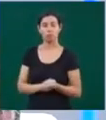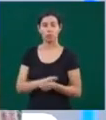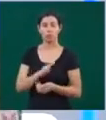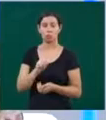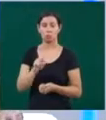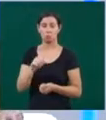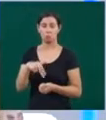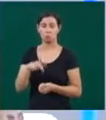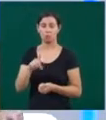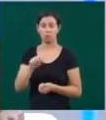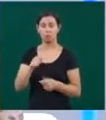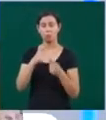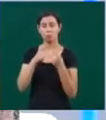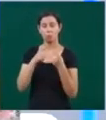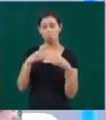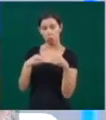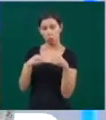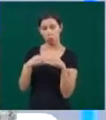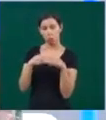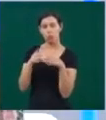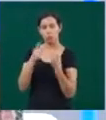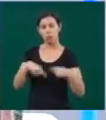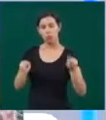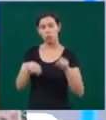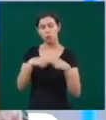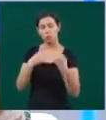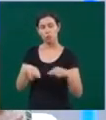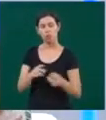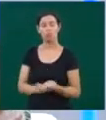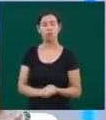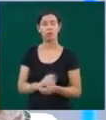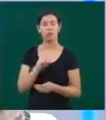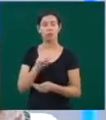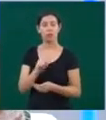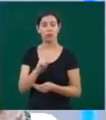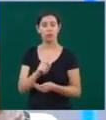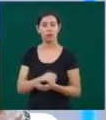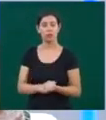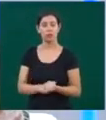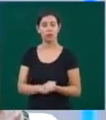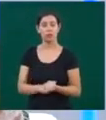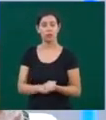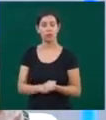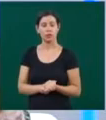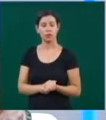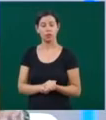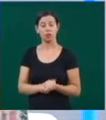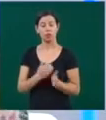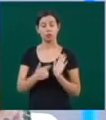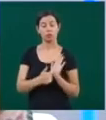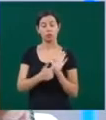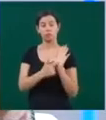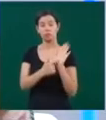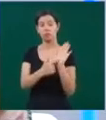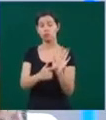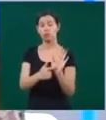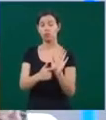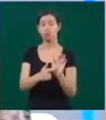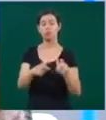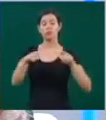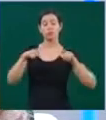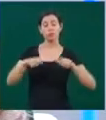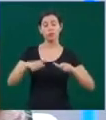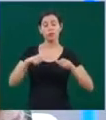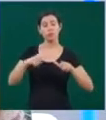mesmos independentes organizações bandas produtores de sete artistas que estão pela primeira vez começando a compor um